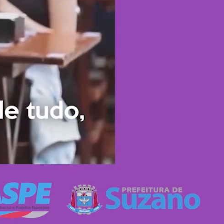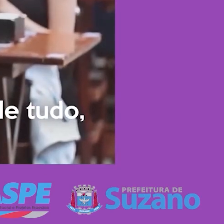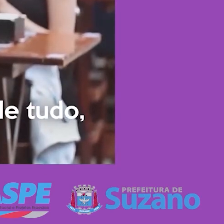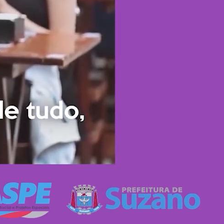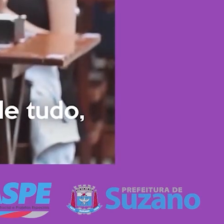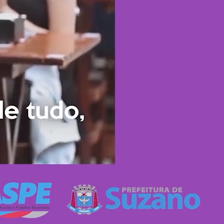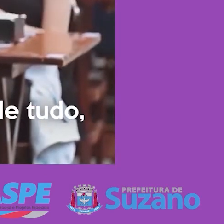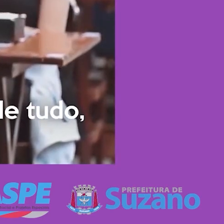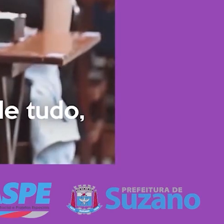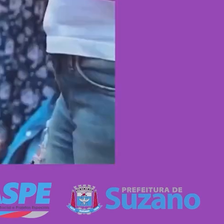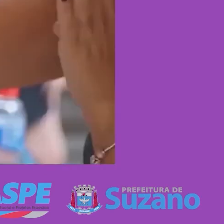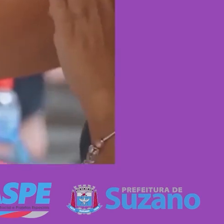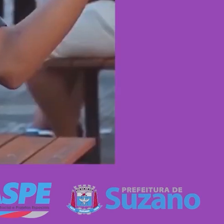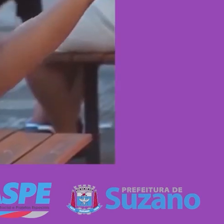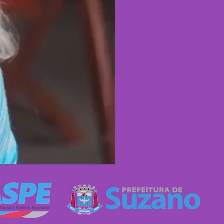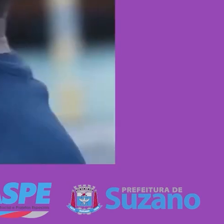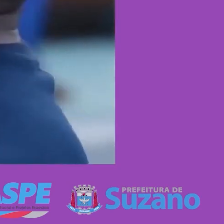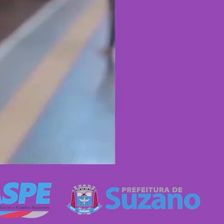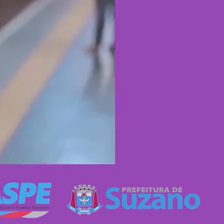seres humanos, somos iguais.